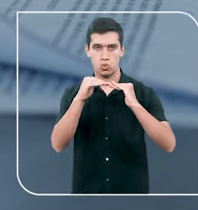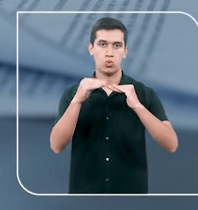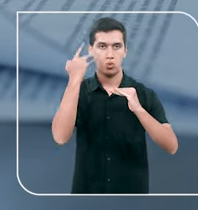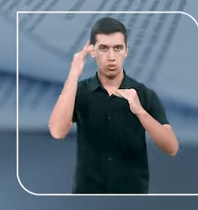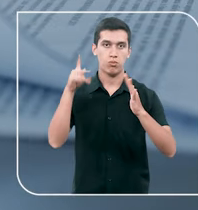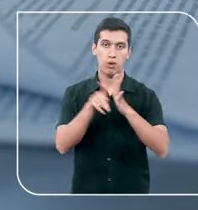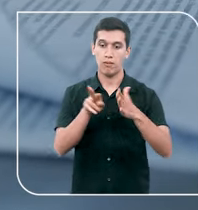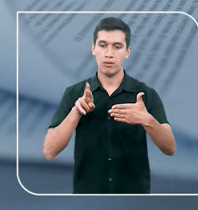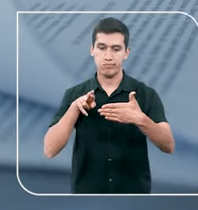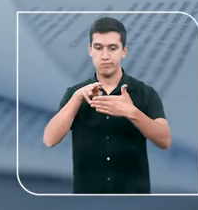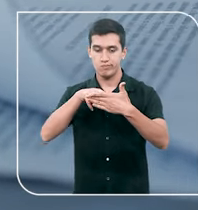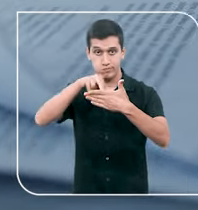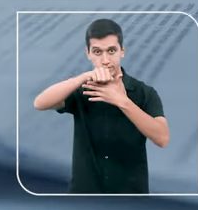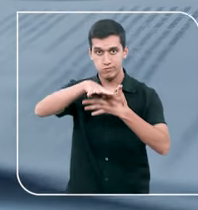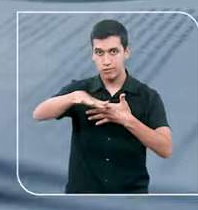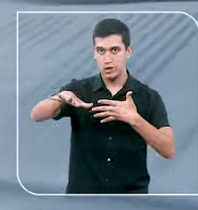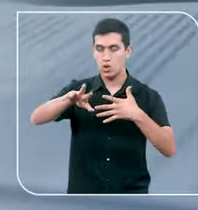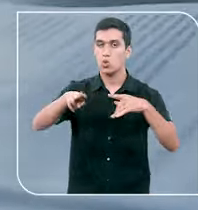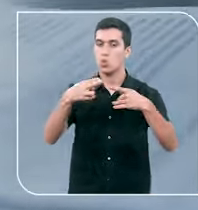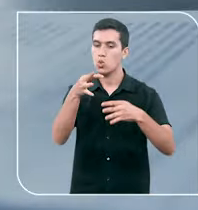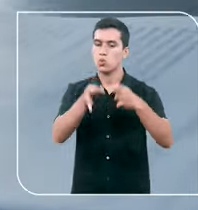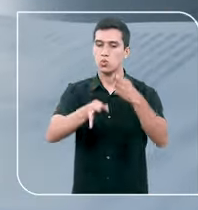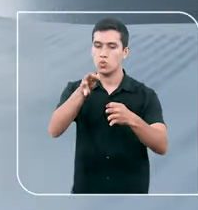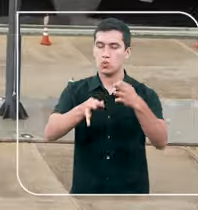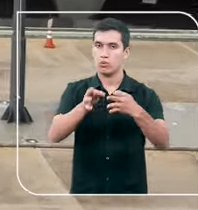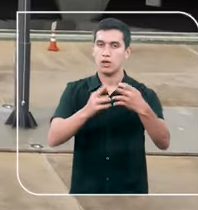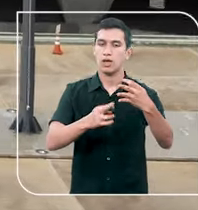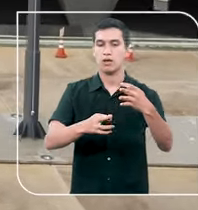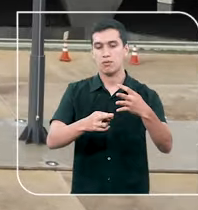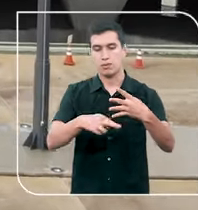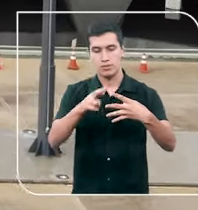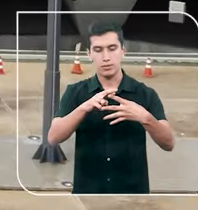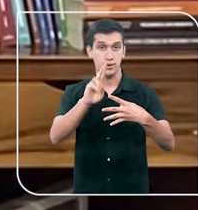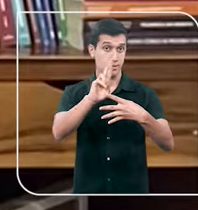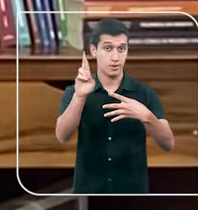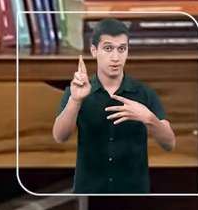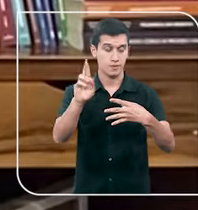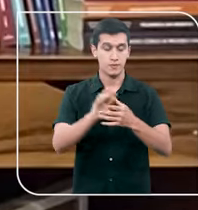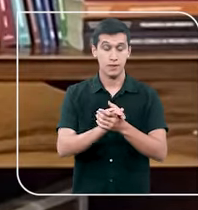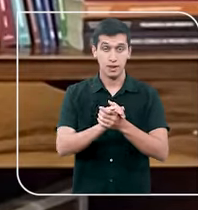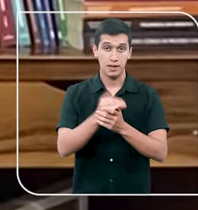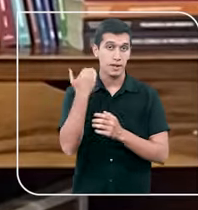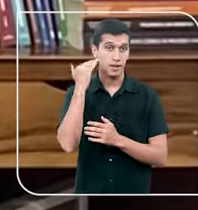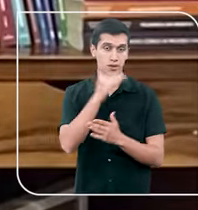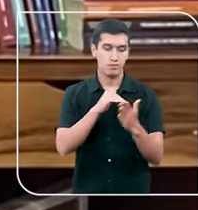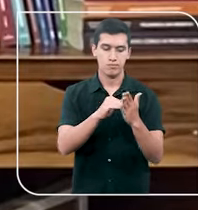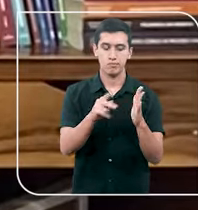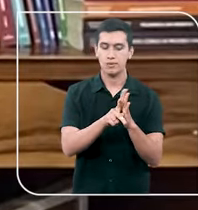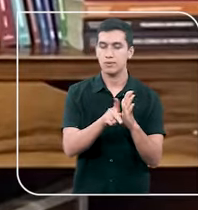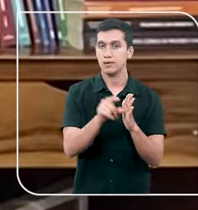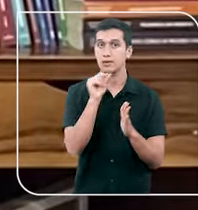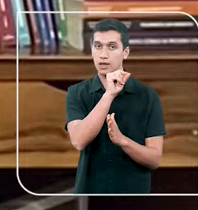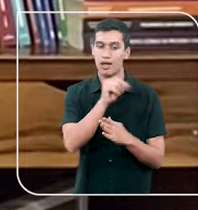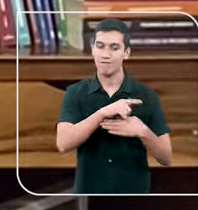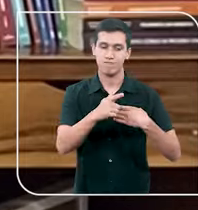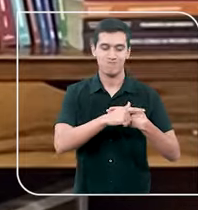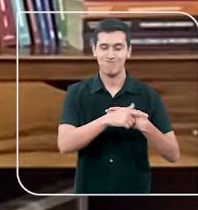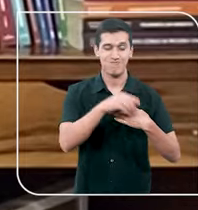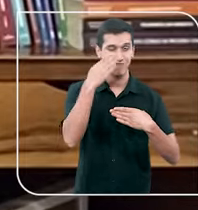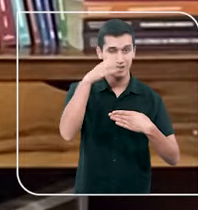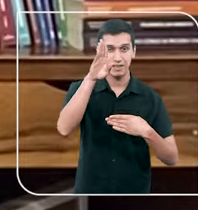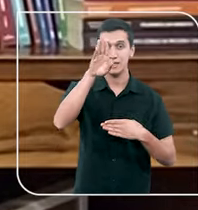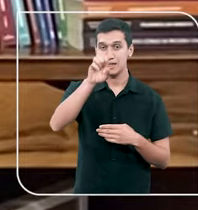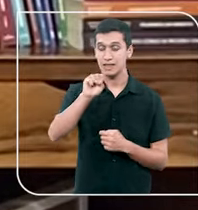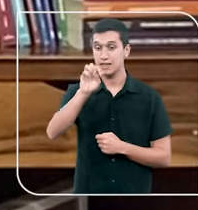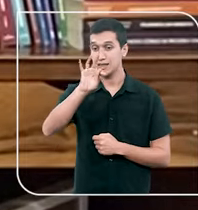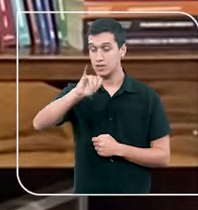de repercussão geral ou em julgamento de recursos repetitivos. A compreensão de que a função principal do Superior